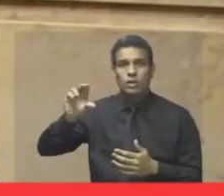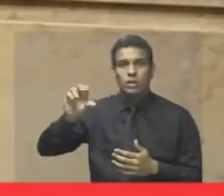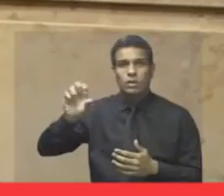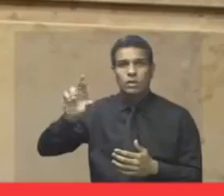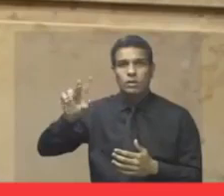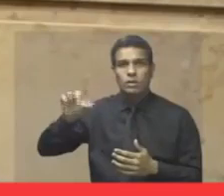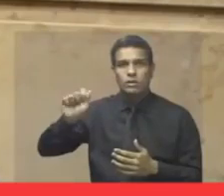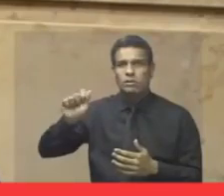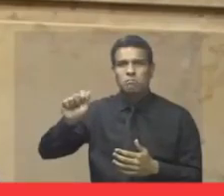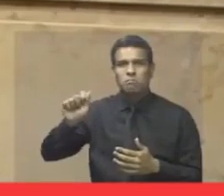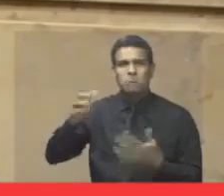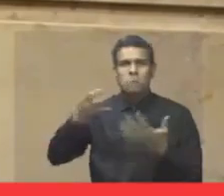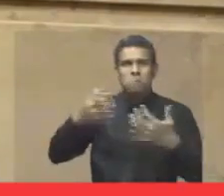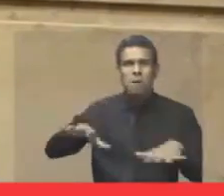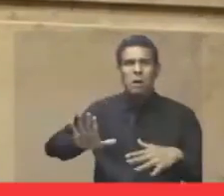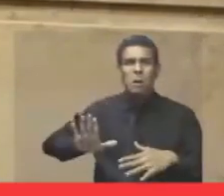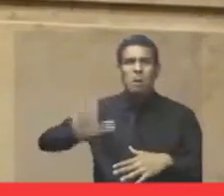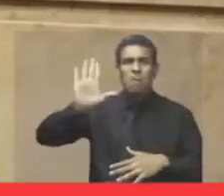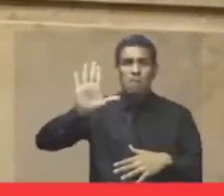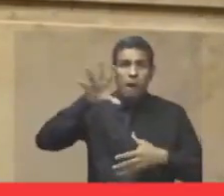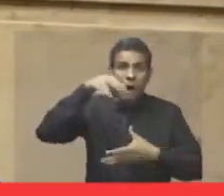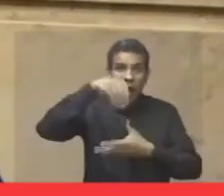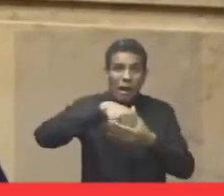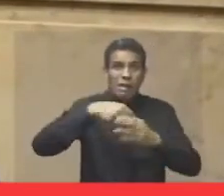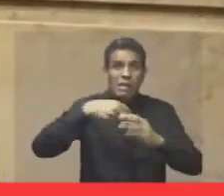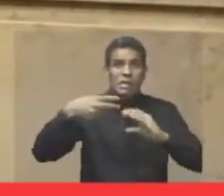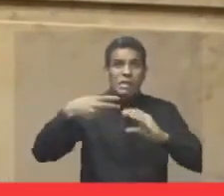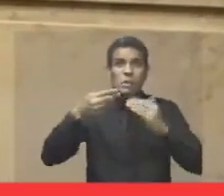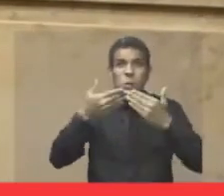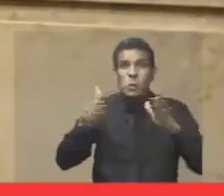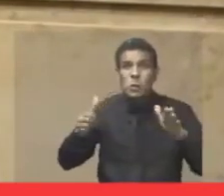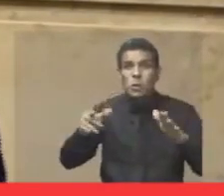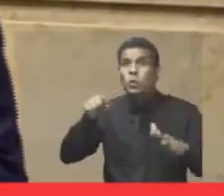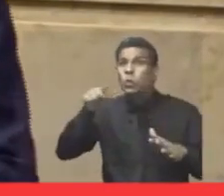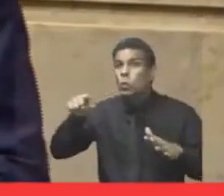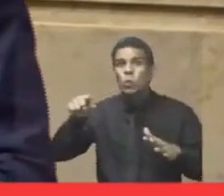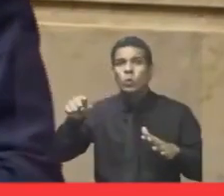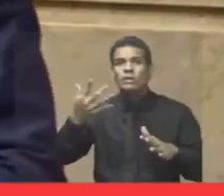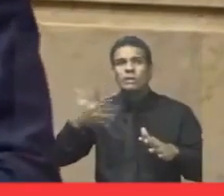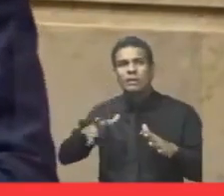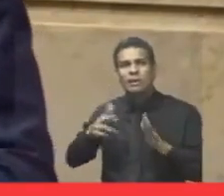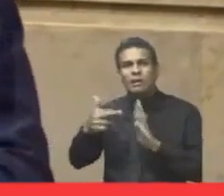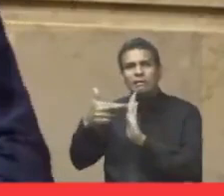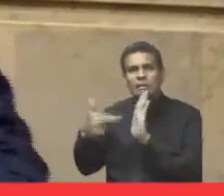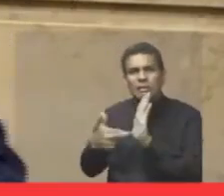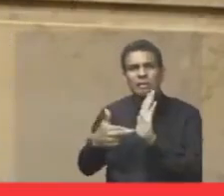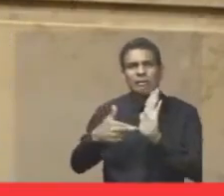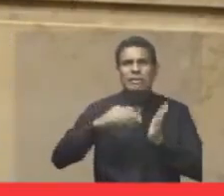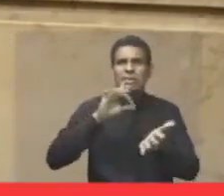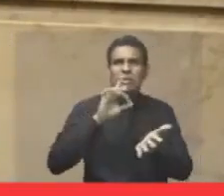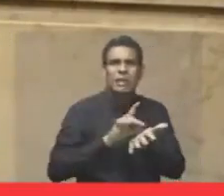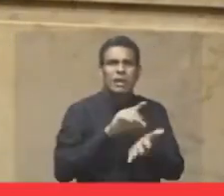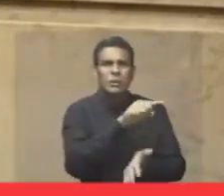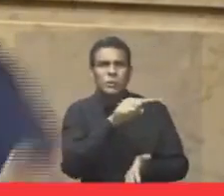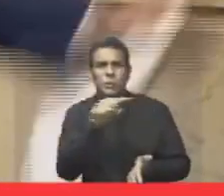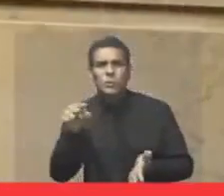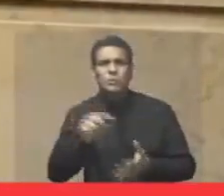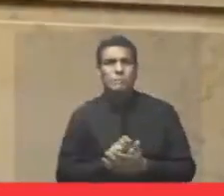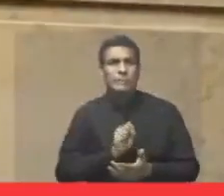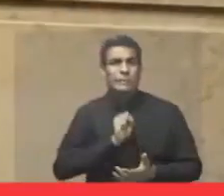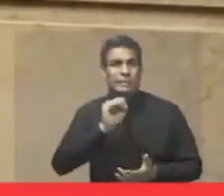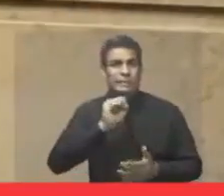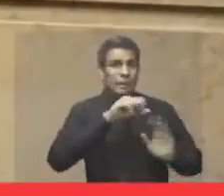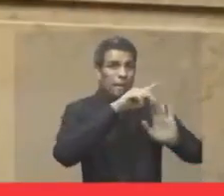mandato porque essa Câmara Municipal abriu mão de suas prerrogativas. E a verdade era essa. Se